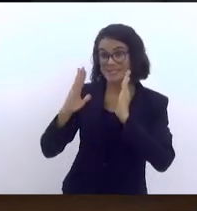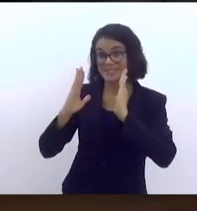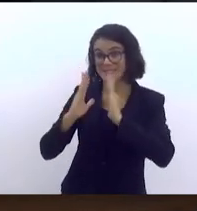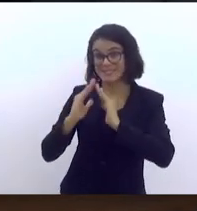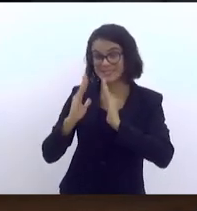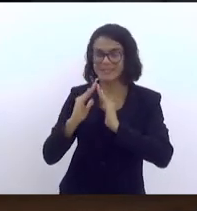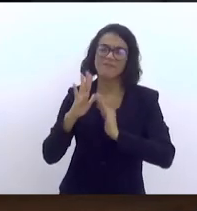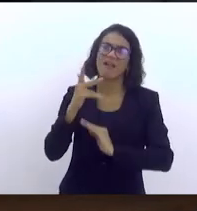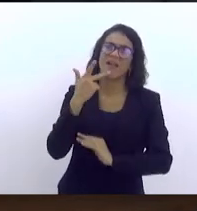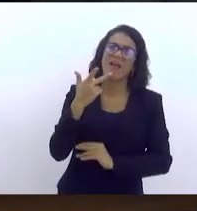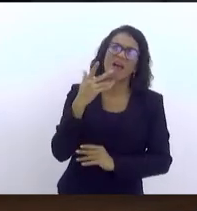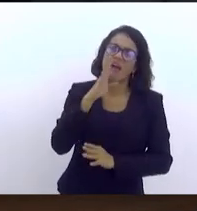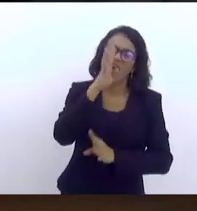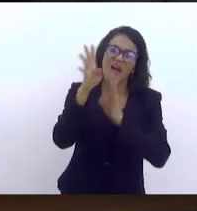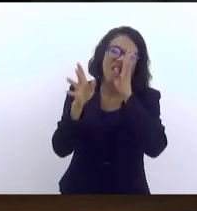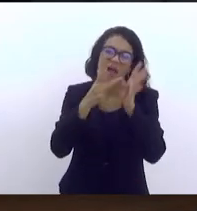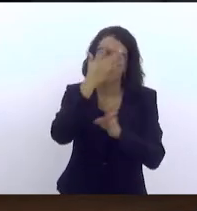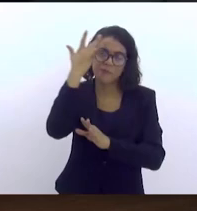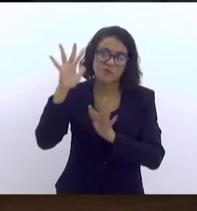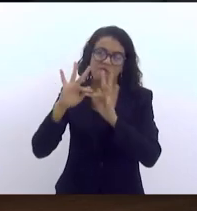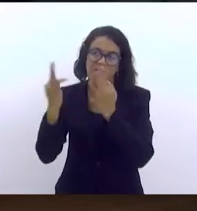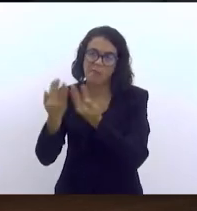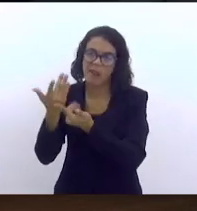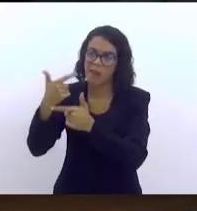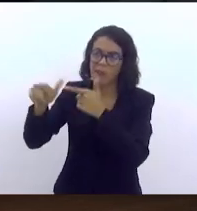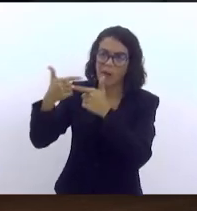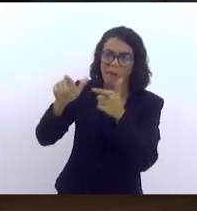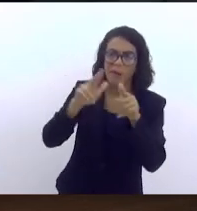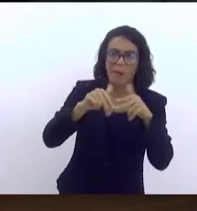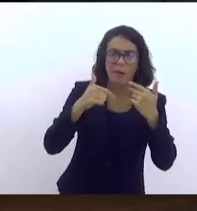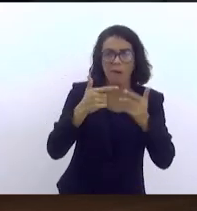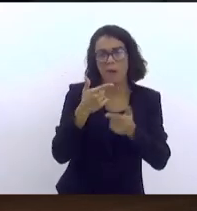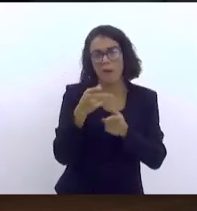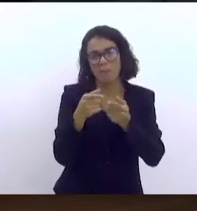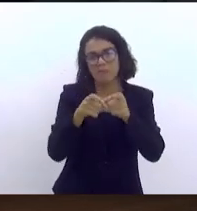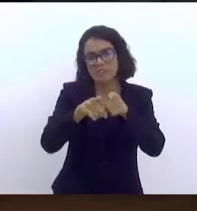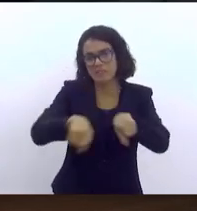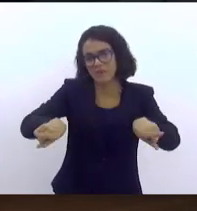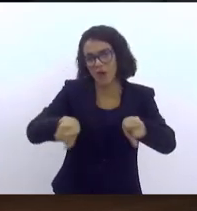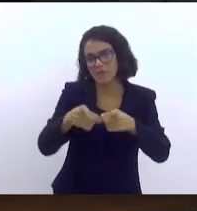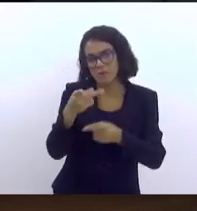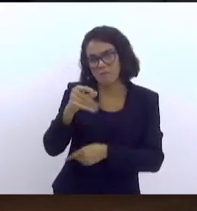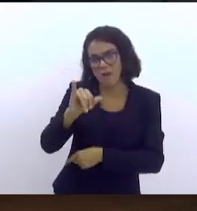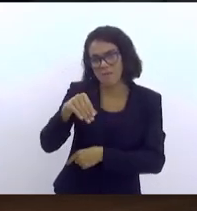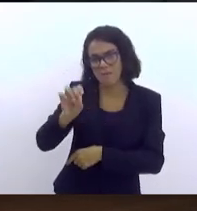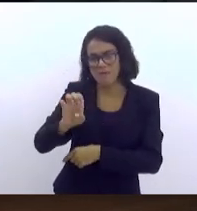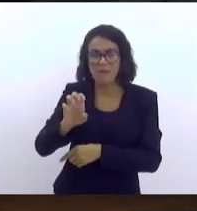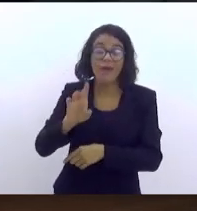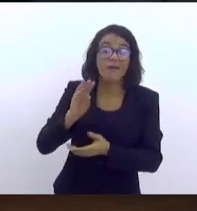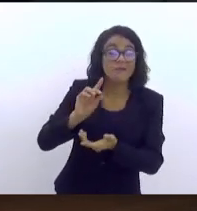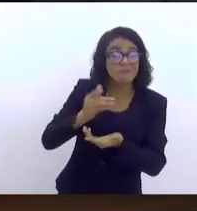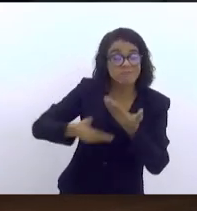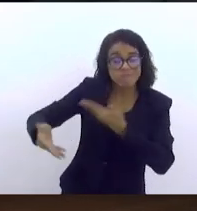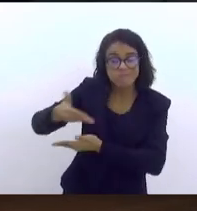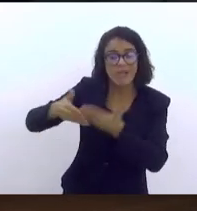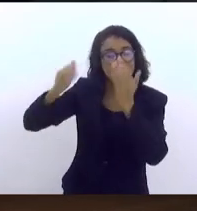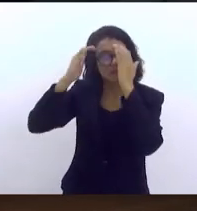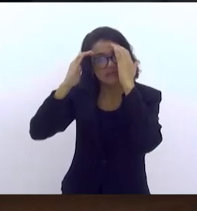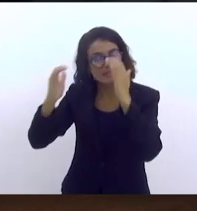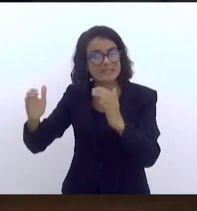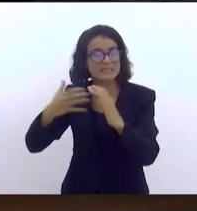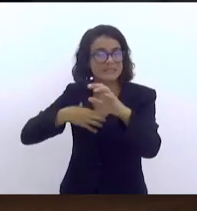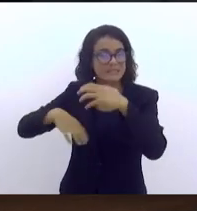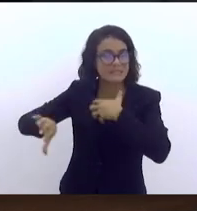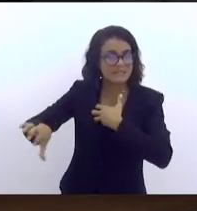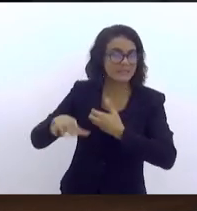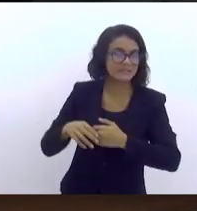que alguém é desajustado porque os pais são separados mas sim de empatia de respeito porque